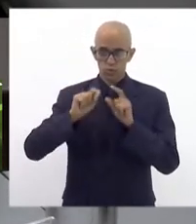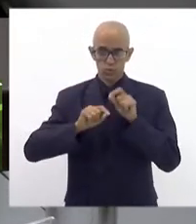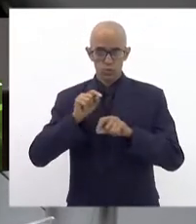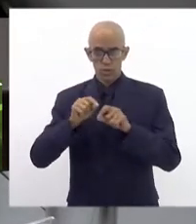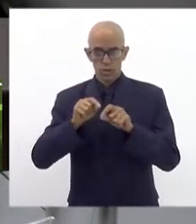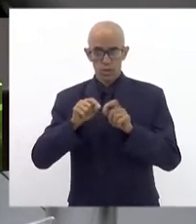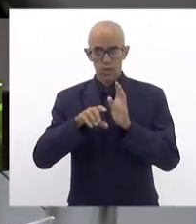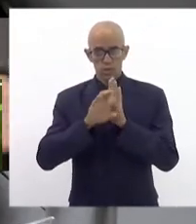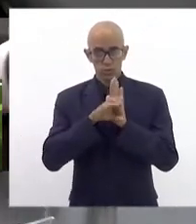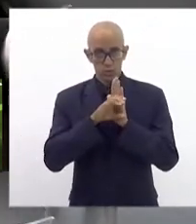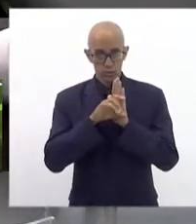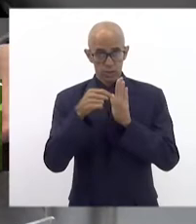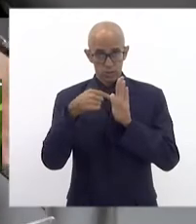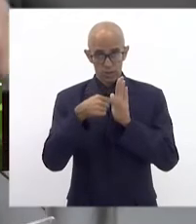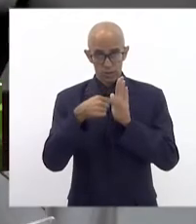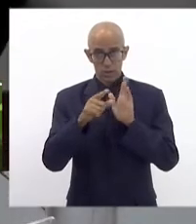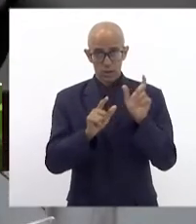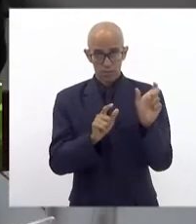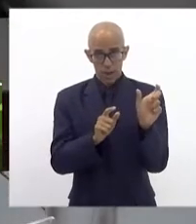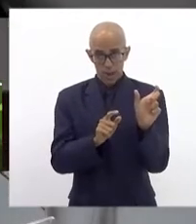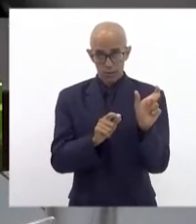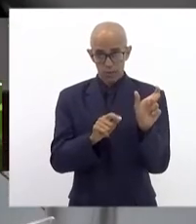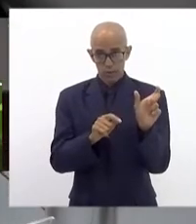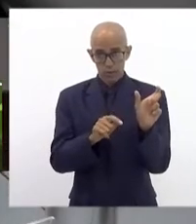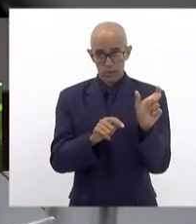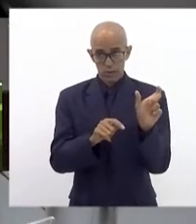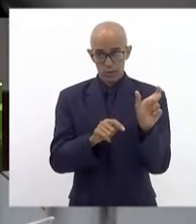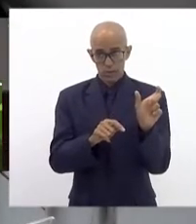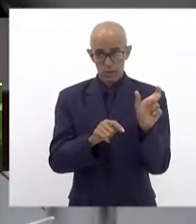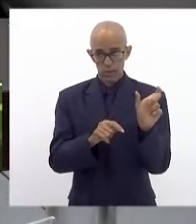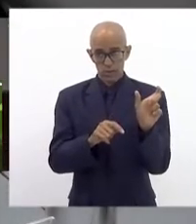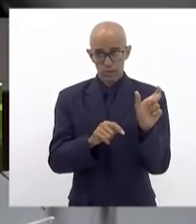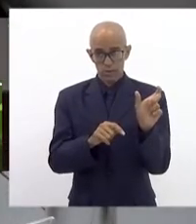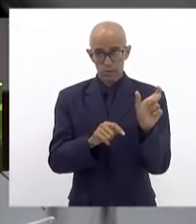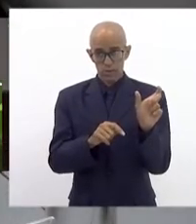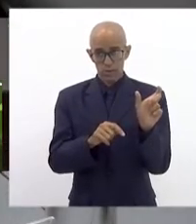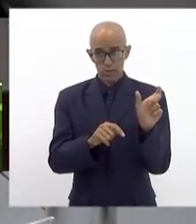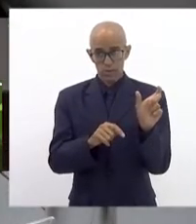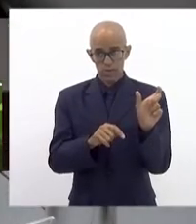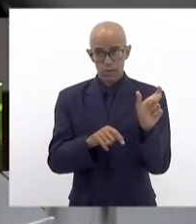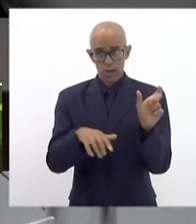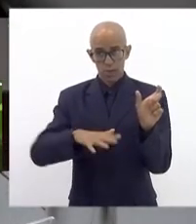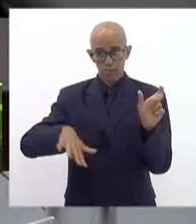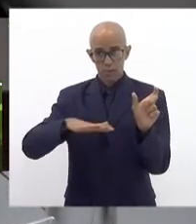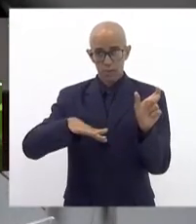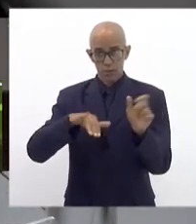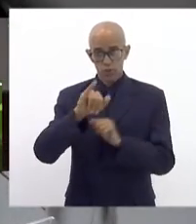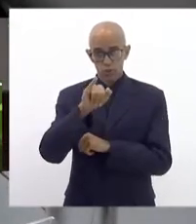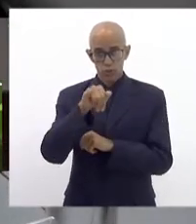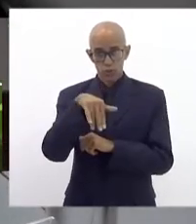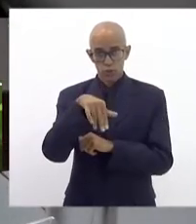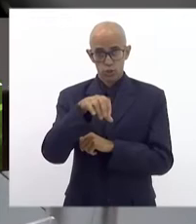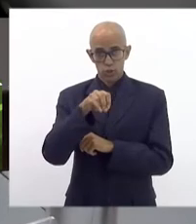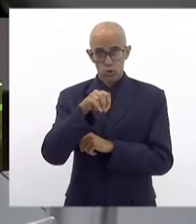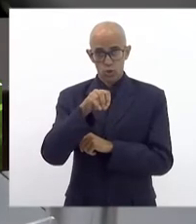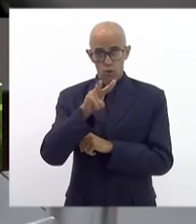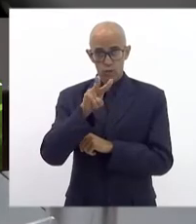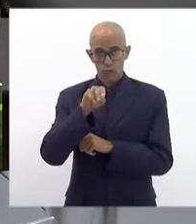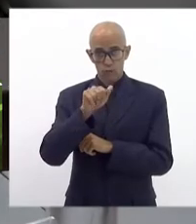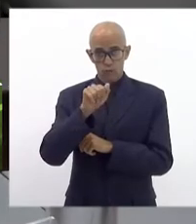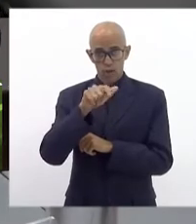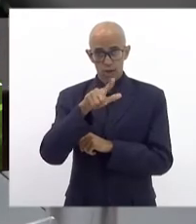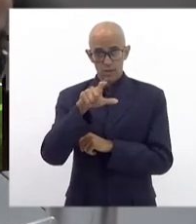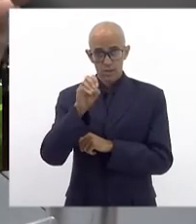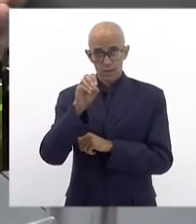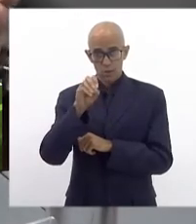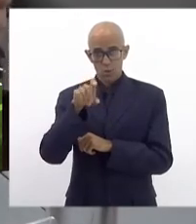definição, porque a palavra, como o Iudeu falou, eu não sei o número de vezes que ocorre, mas ambiente de inovação é um item, ambiente de